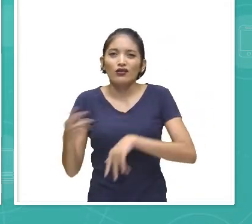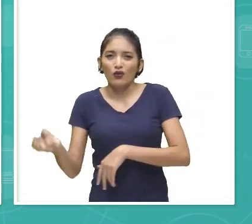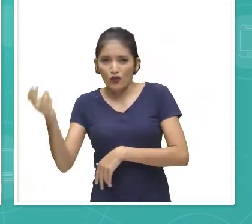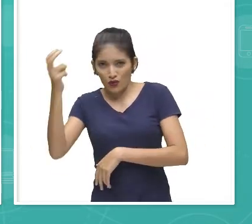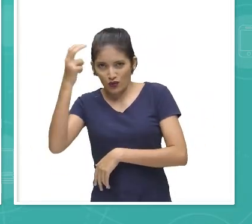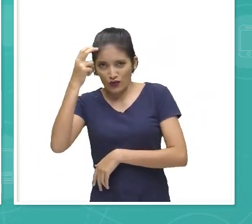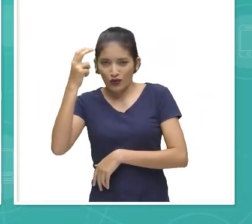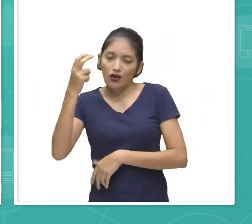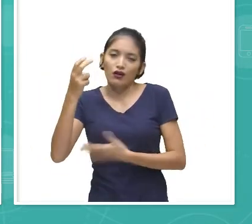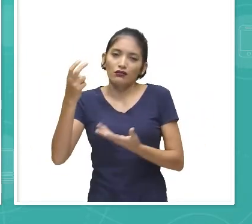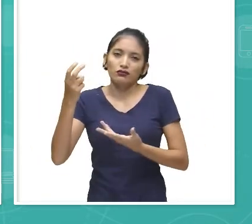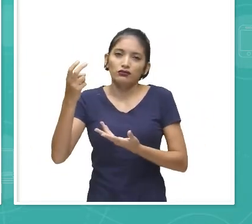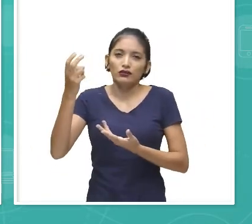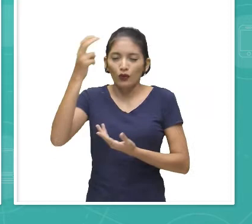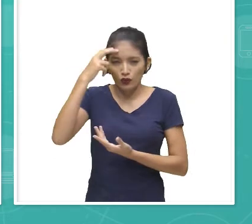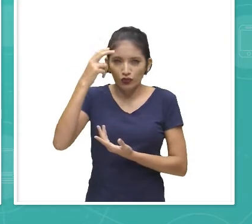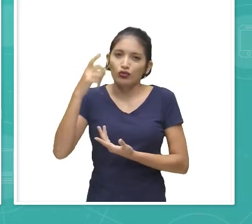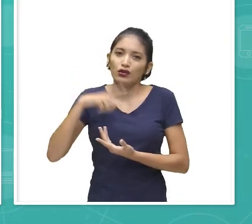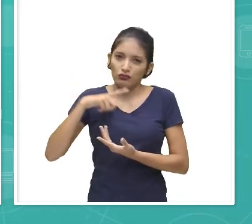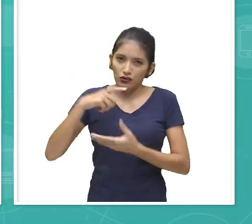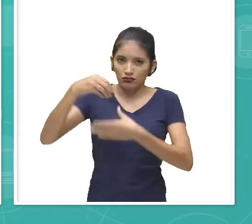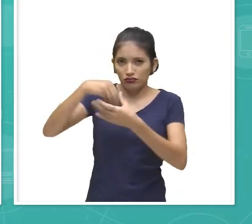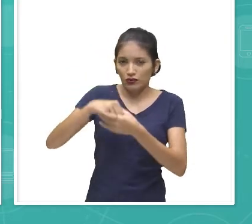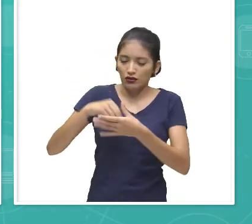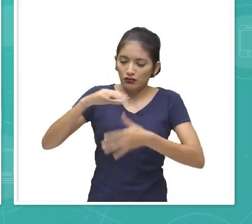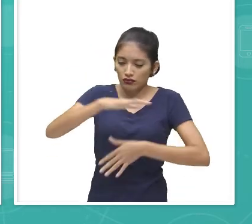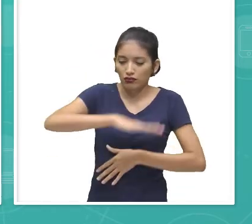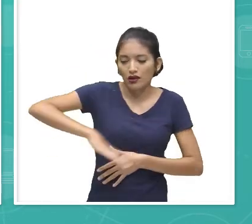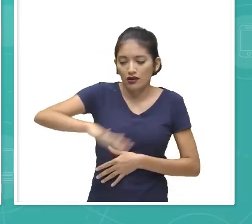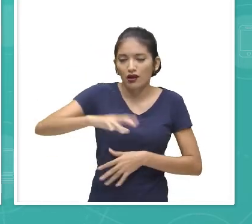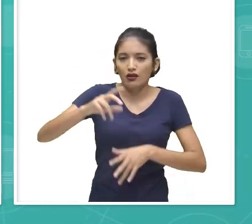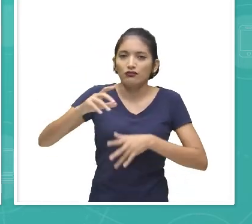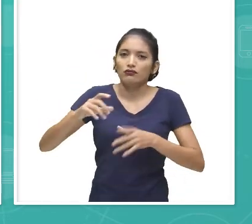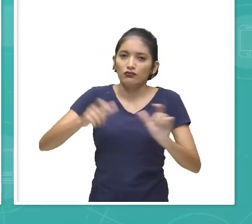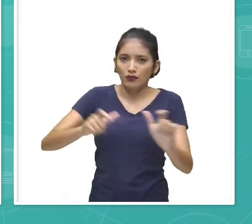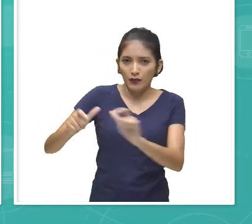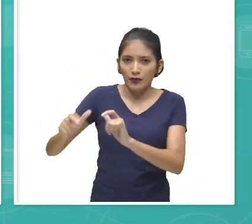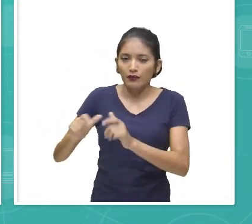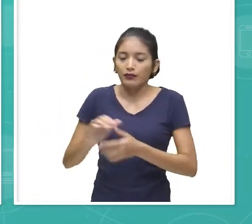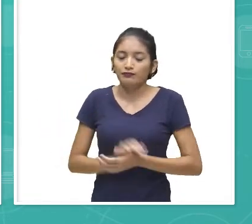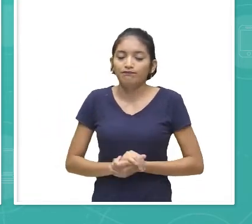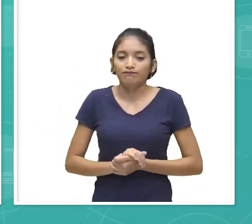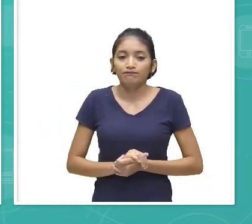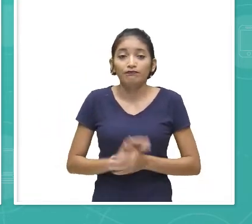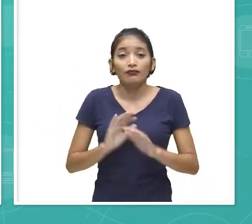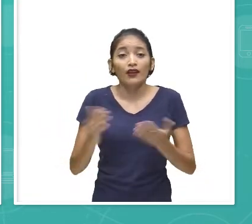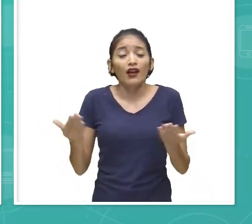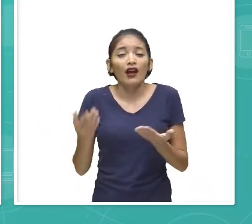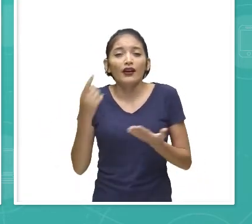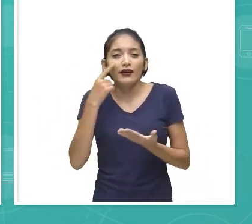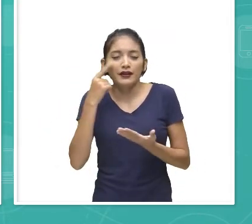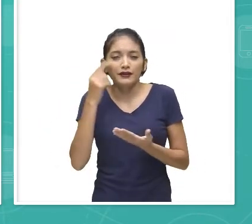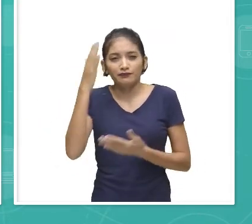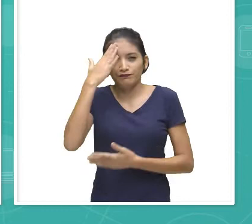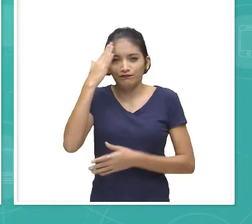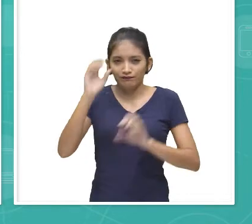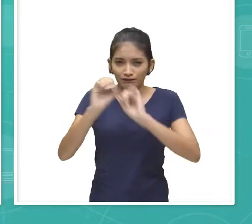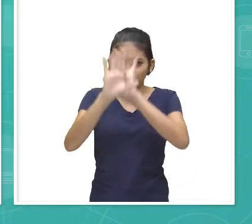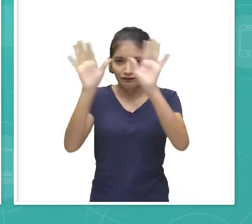que existiam ali dentro daquele território. O que é isso, professor? A gente vai entender aqui com a leitura do nosso texto. Vamos